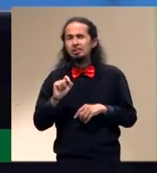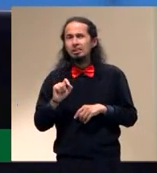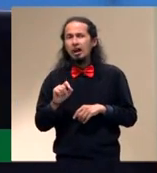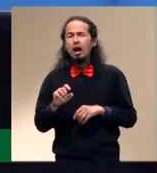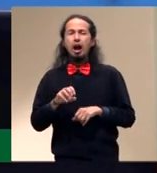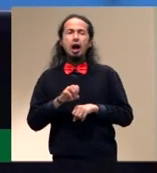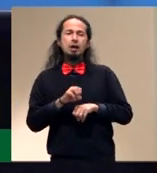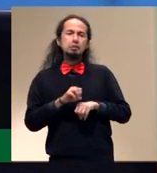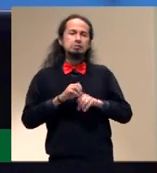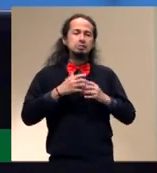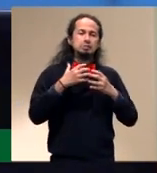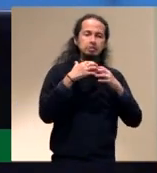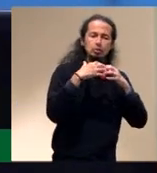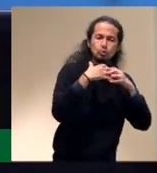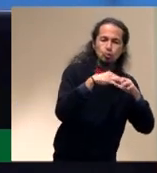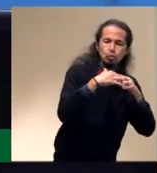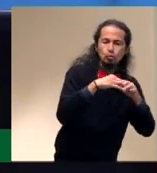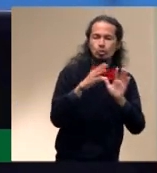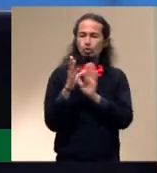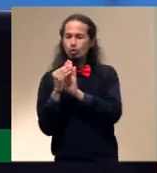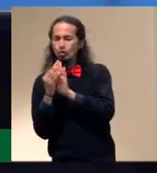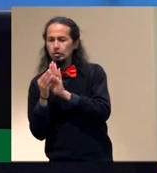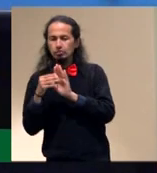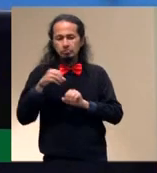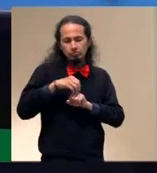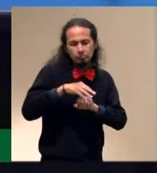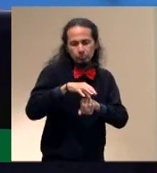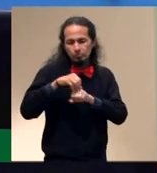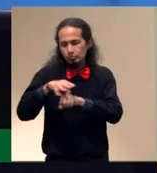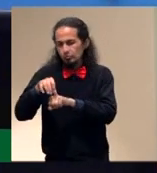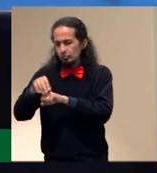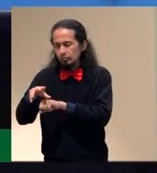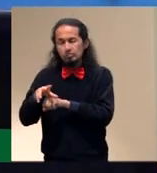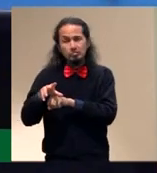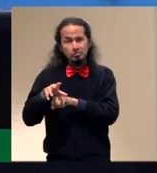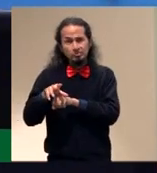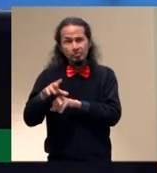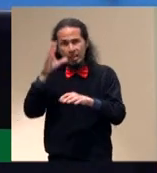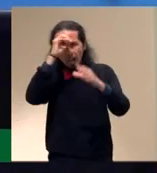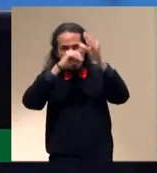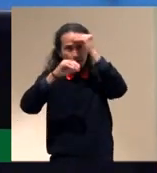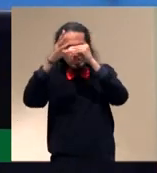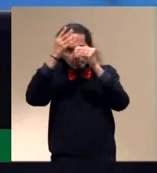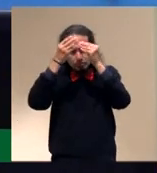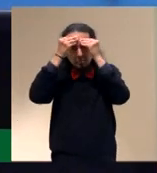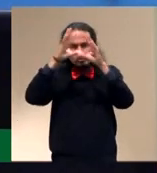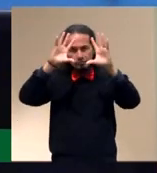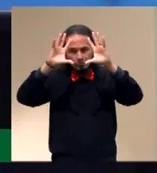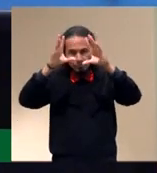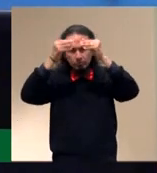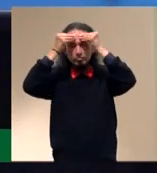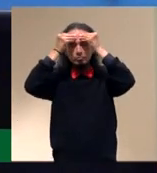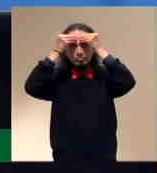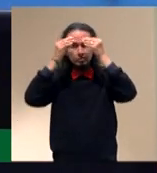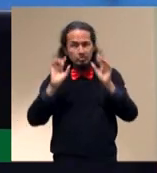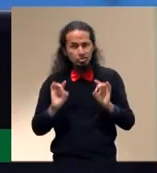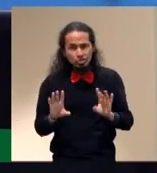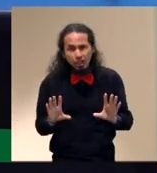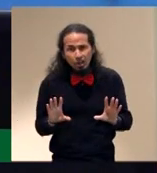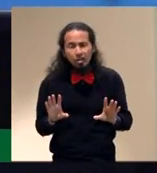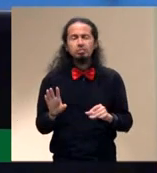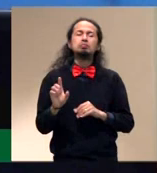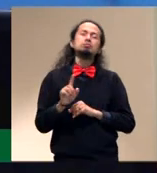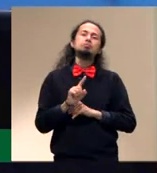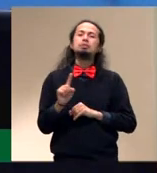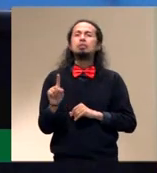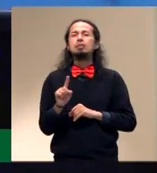ou seja, conteúdos a serem assimilados, porque nós estamos falando de crianças em que, no